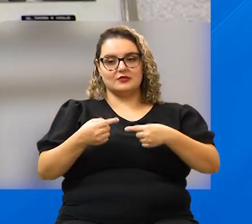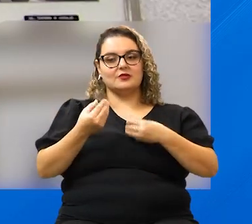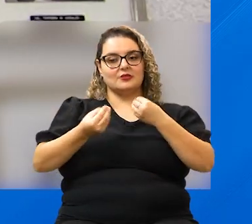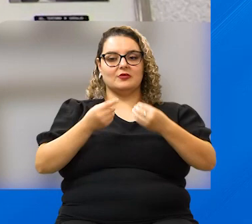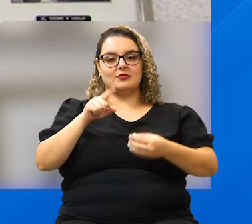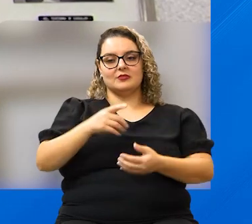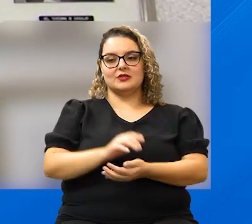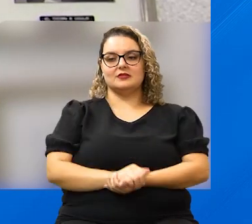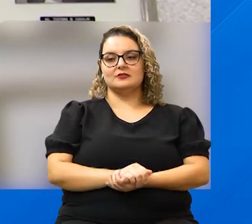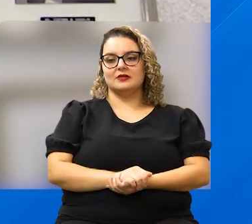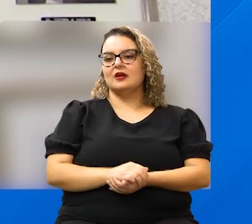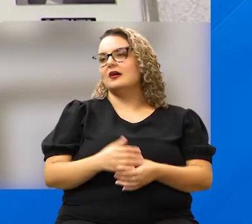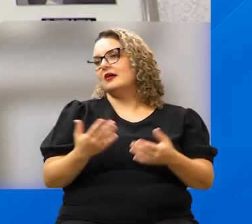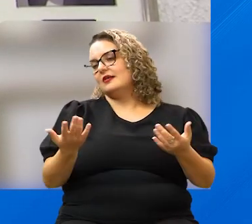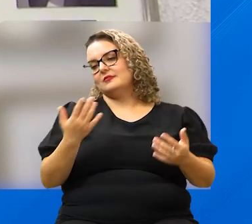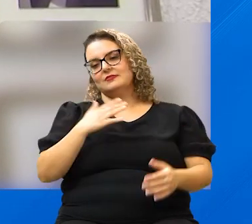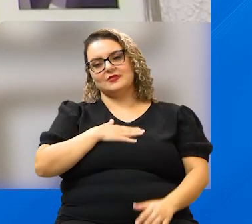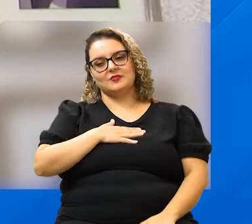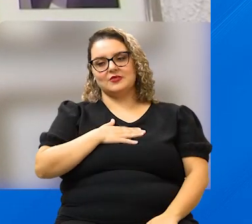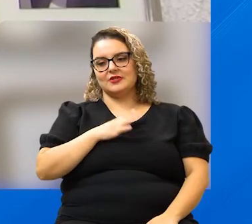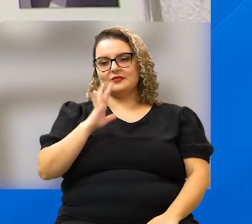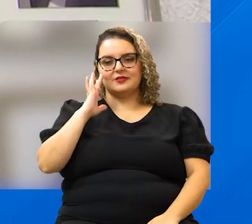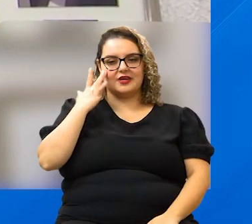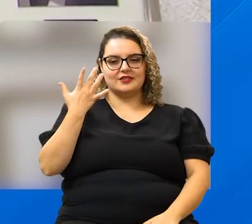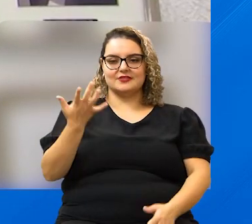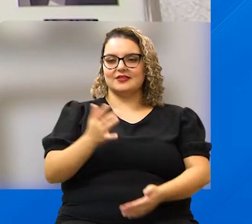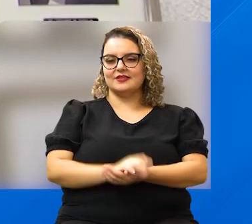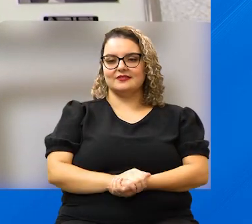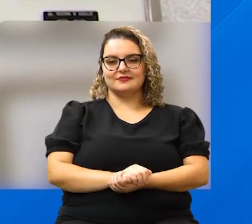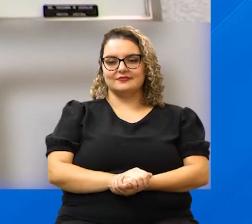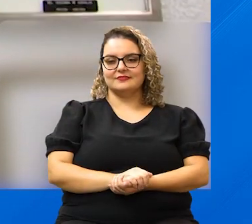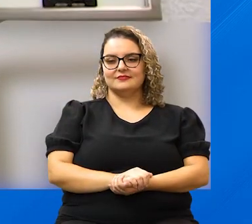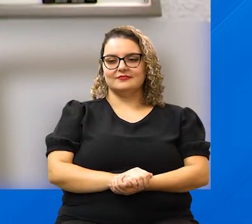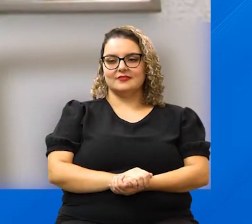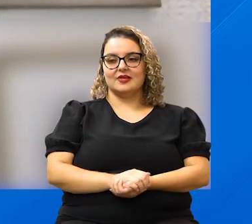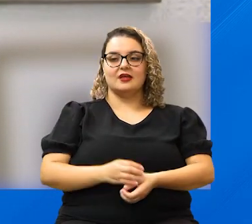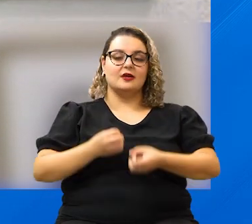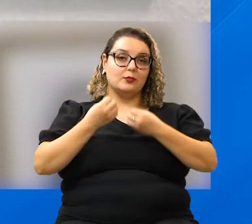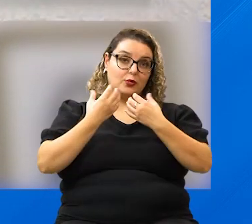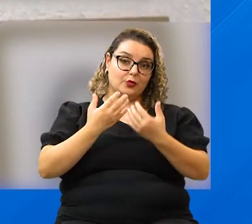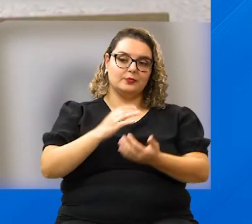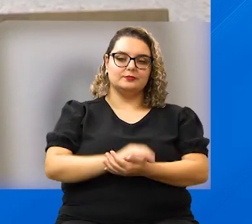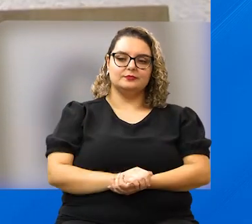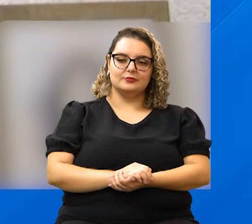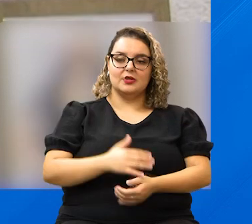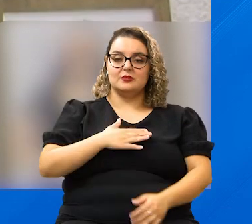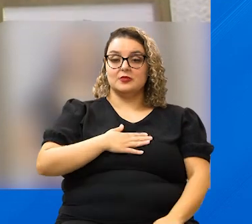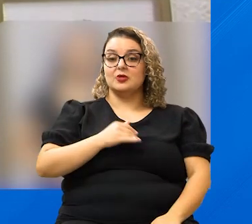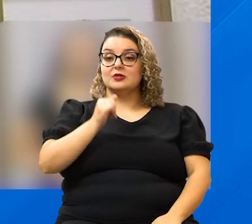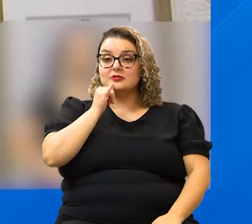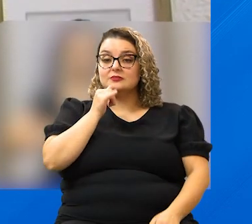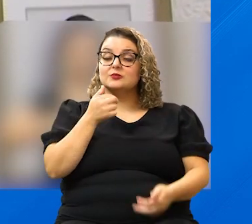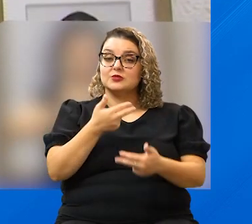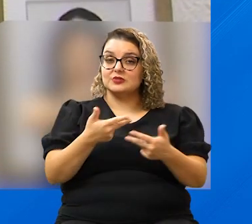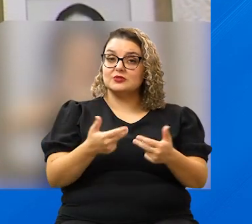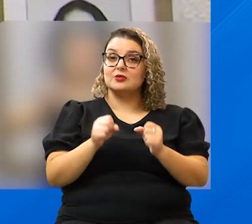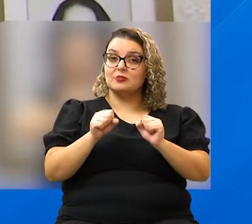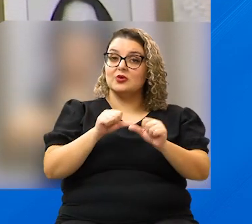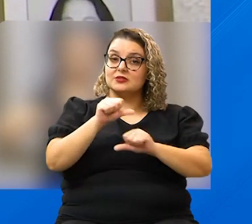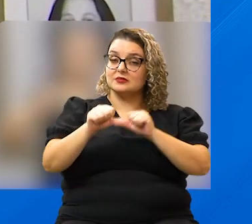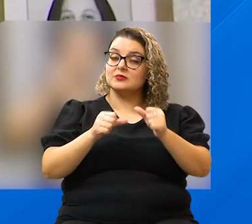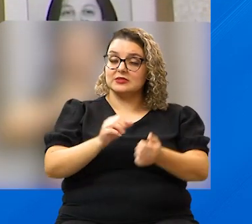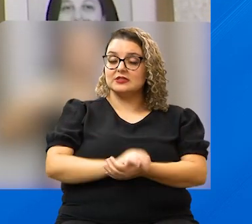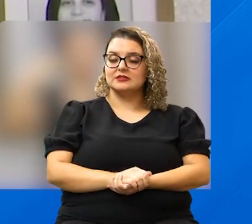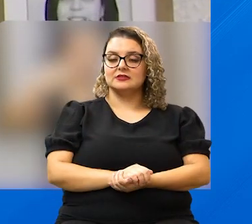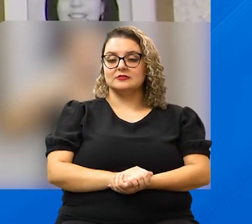é o exemplo de que as coisas podem ser mudadas. Às vezes não é no tempo que a gente quer, não é na forma como a gente quer, mas as coisas elas